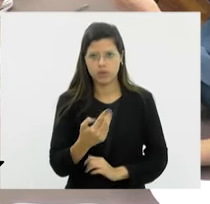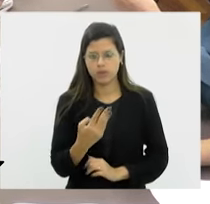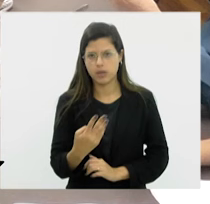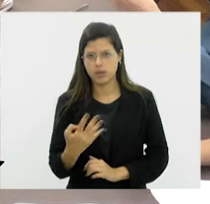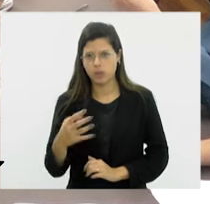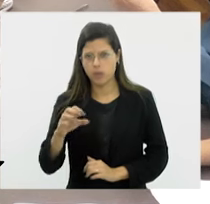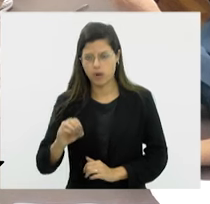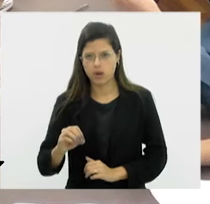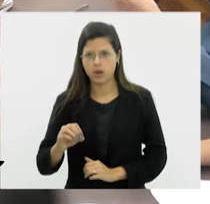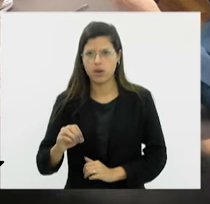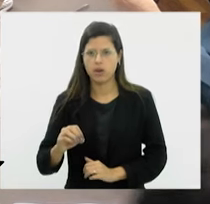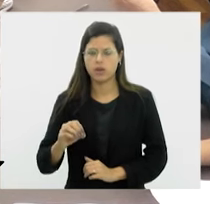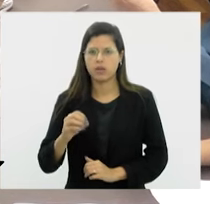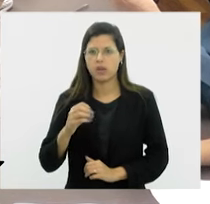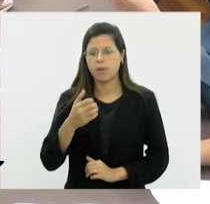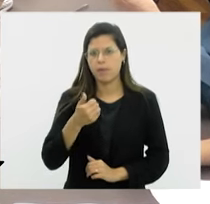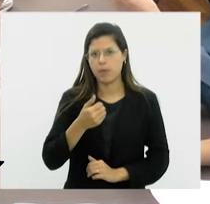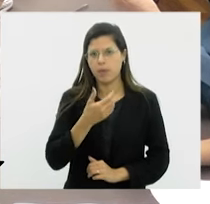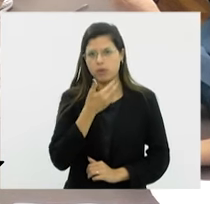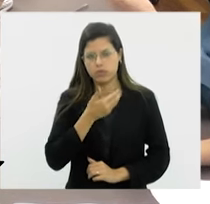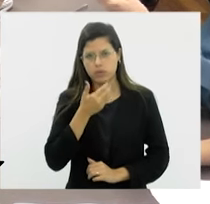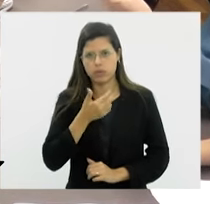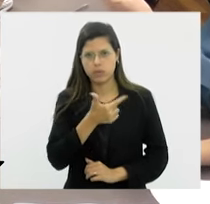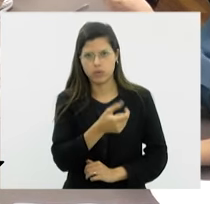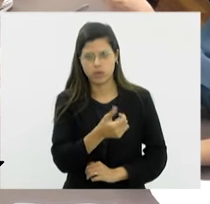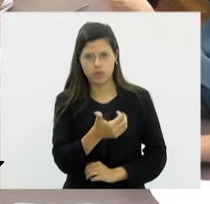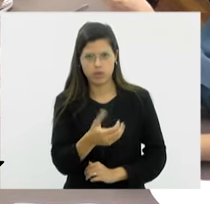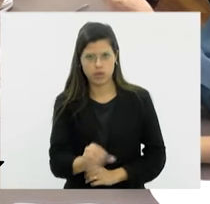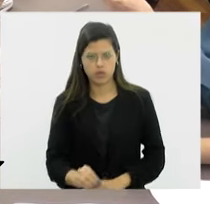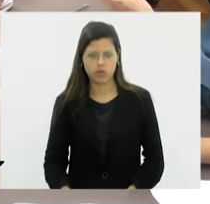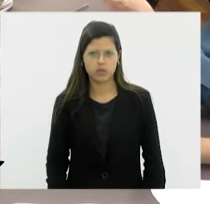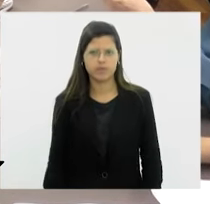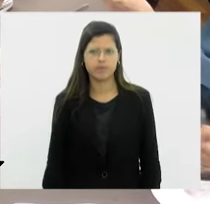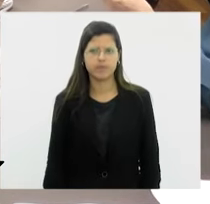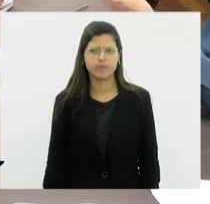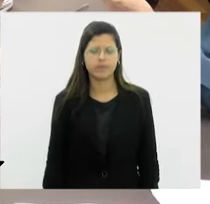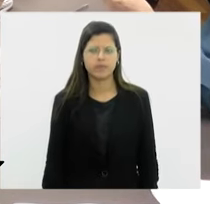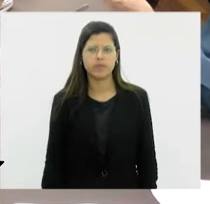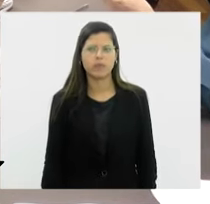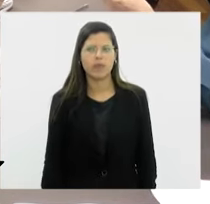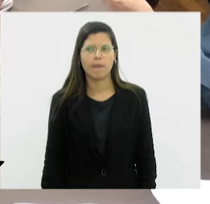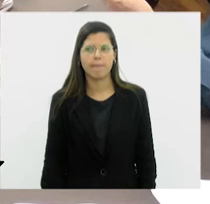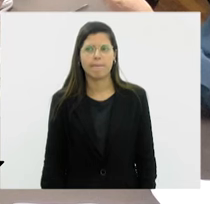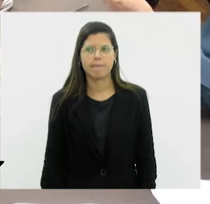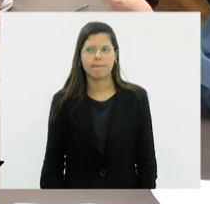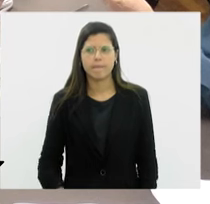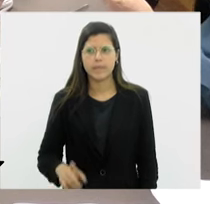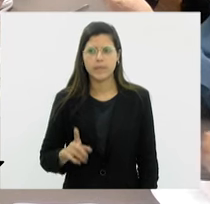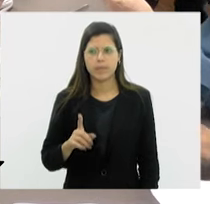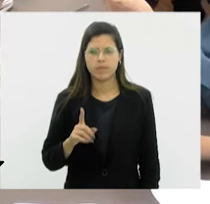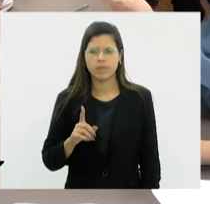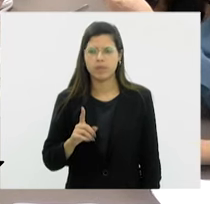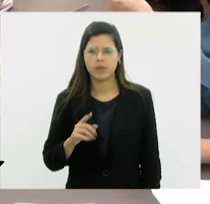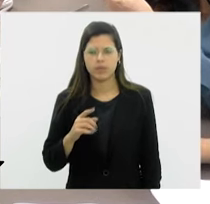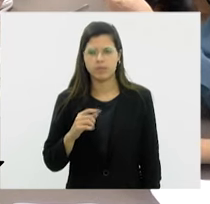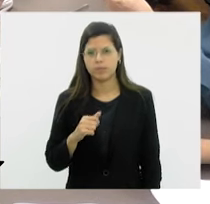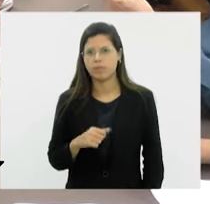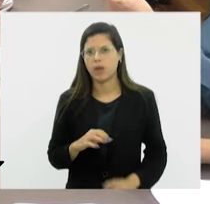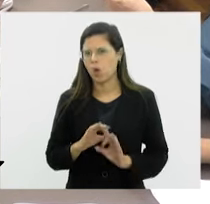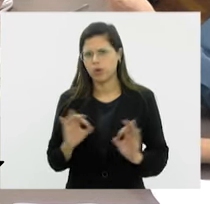12.340, 1º de dezembro de 2010. Se eu não me engano, é do FEIS. Está